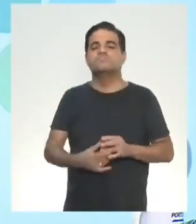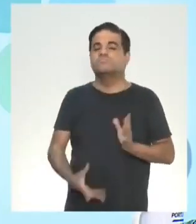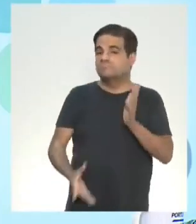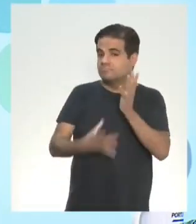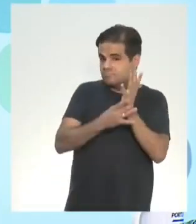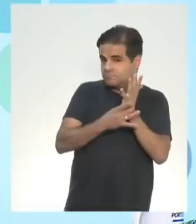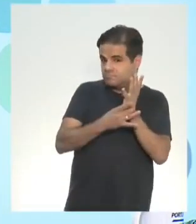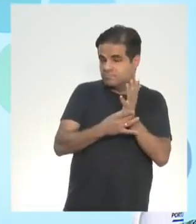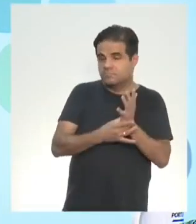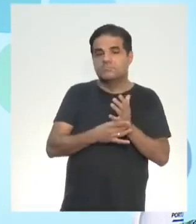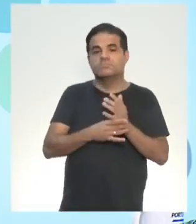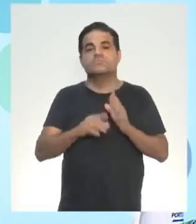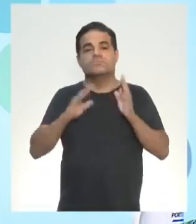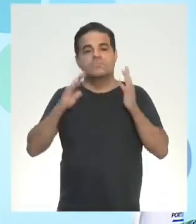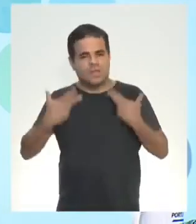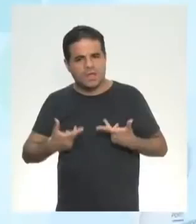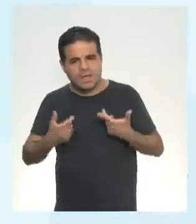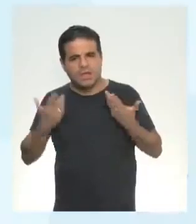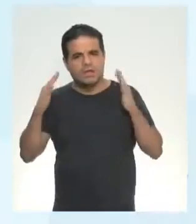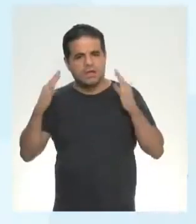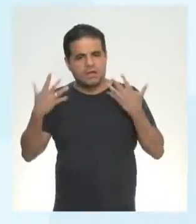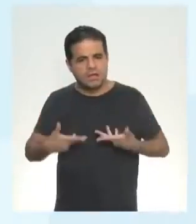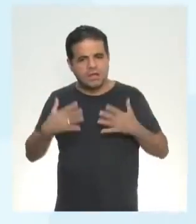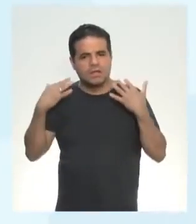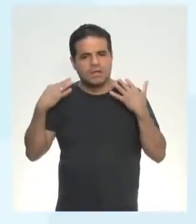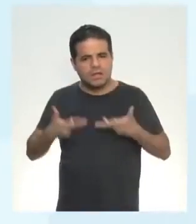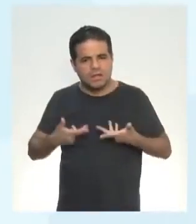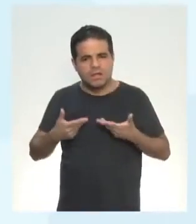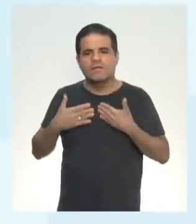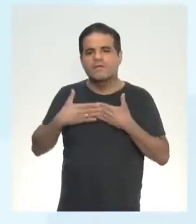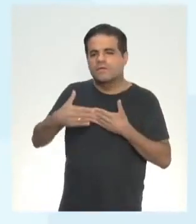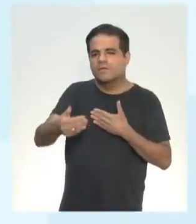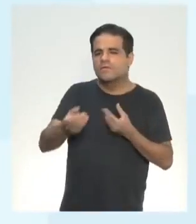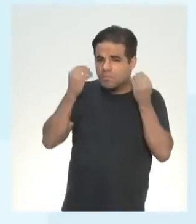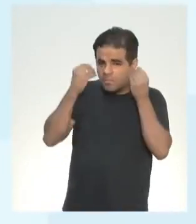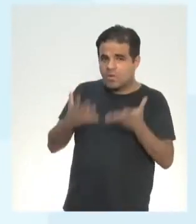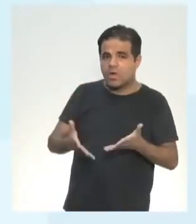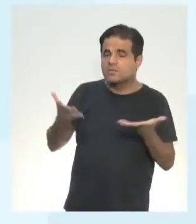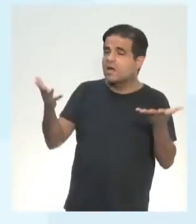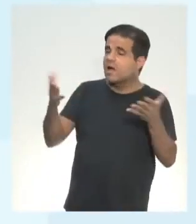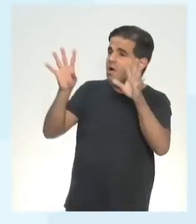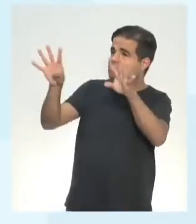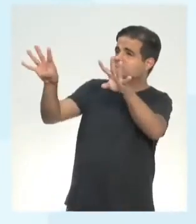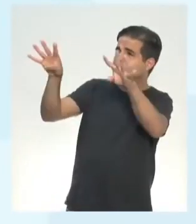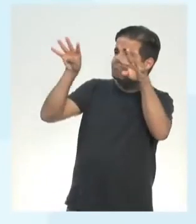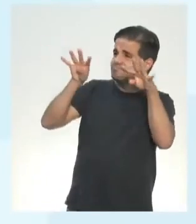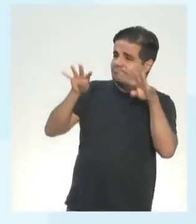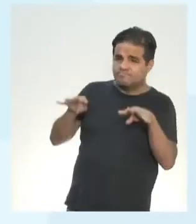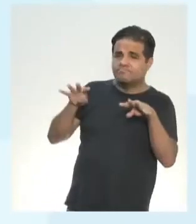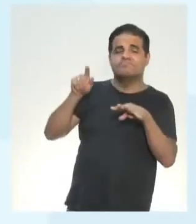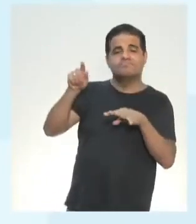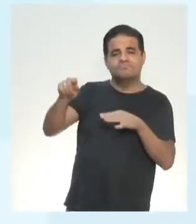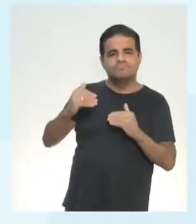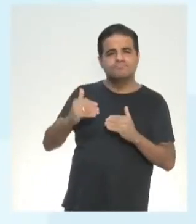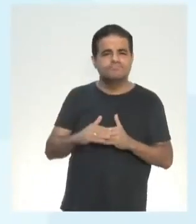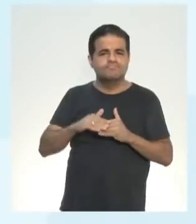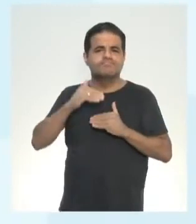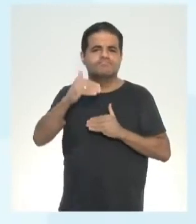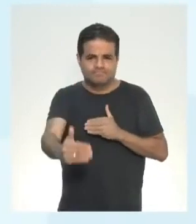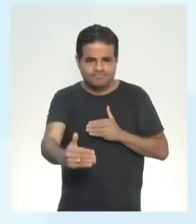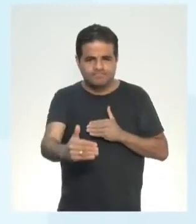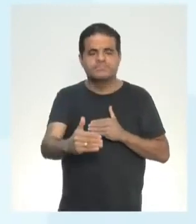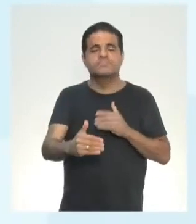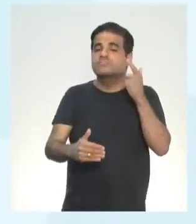realismo, naturalismo. Bota na tela a próxima imagem aí. Agora, eu dou um passo à frente.